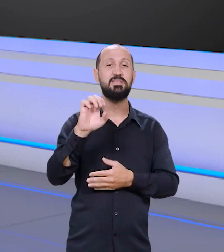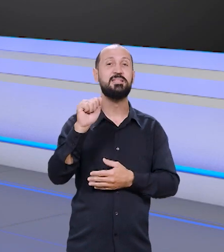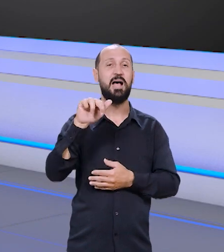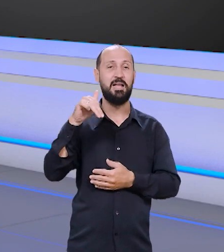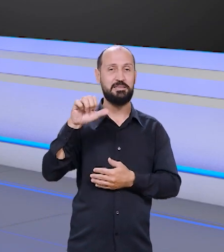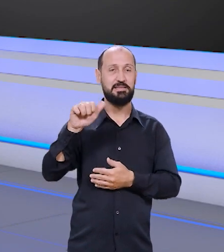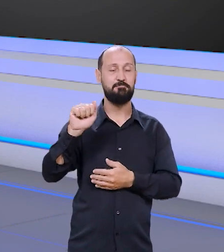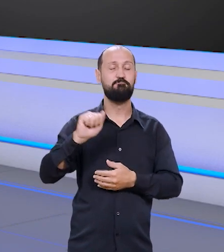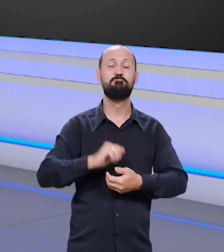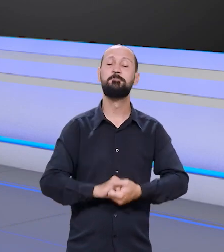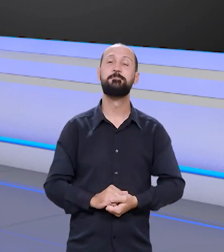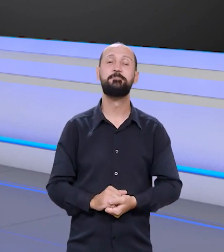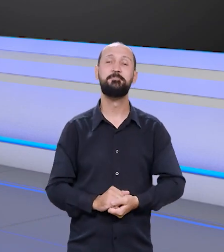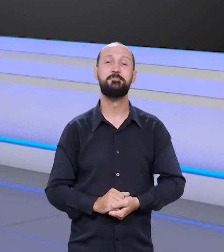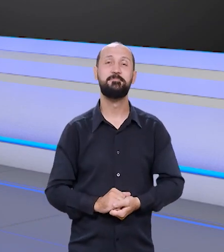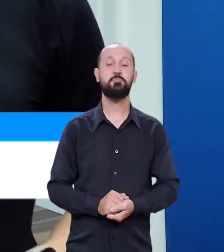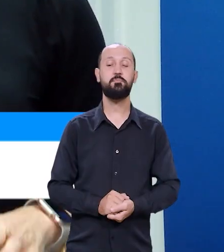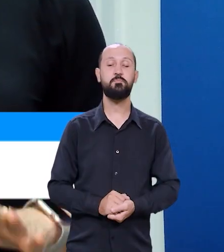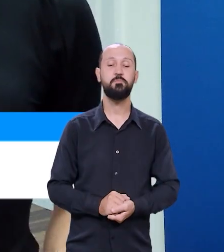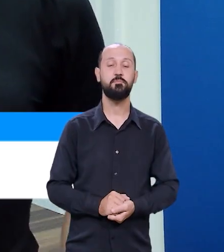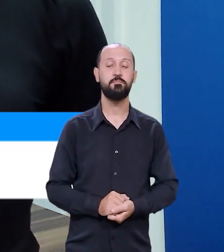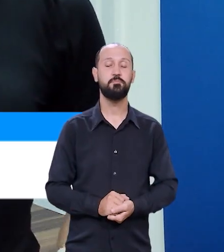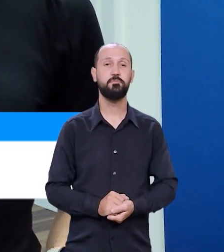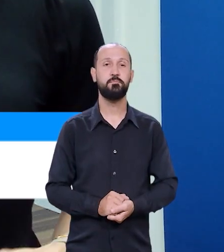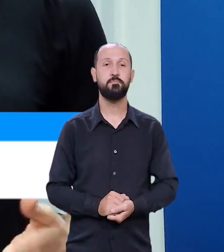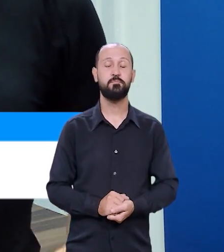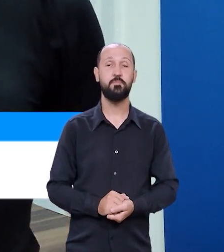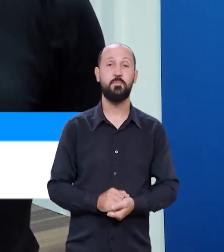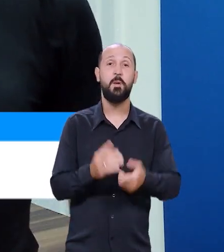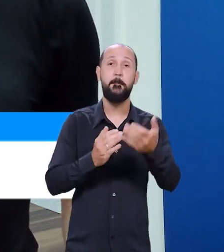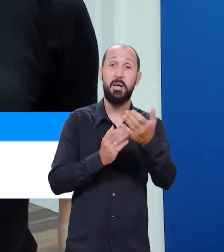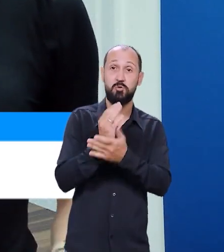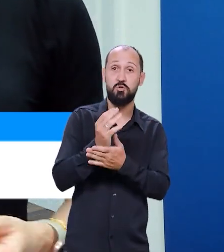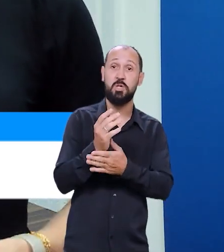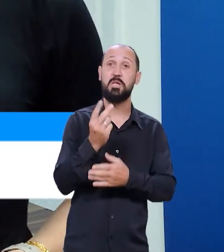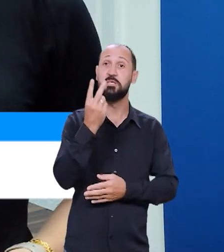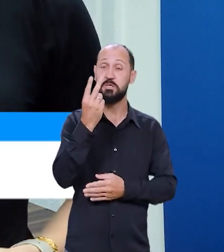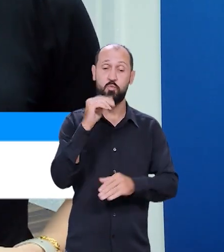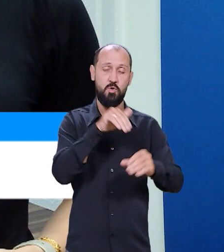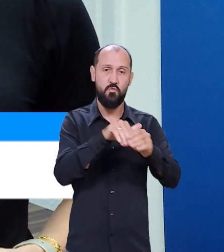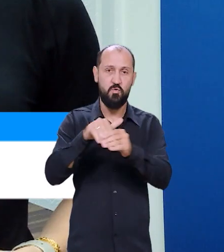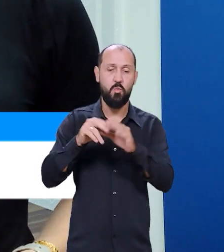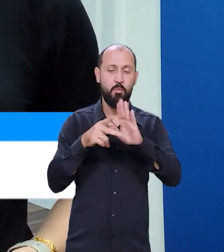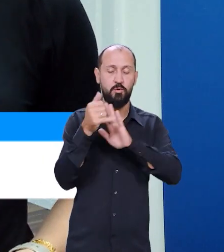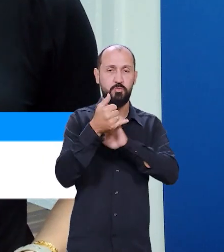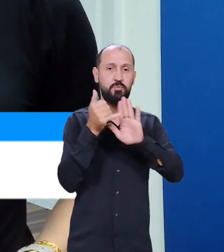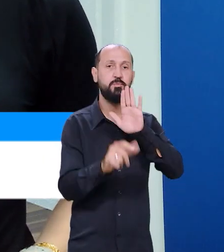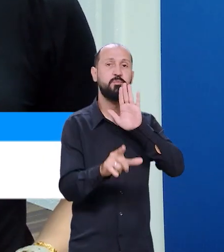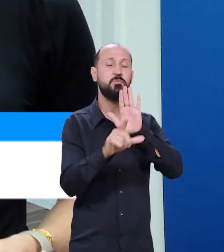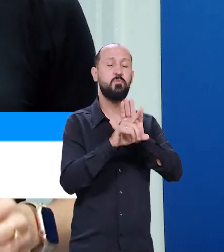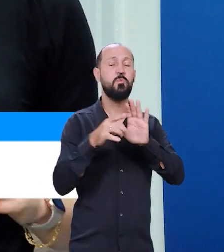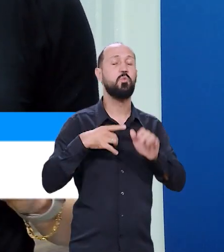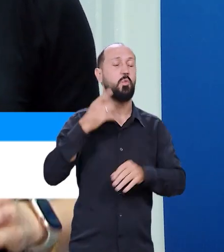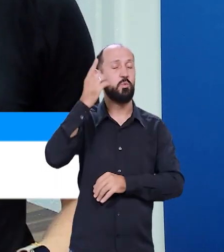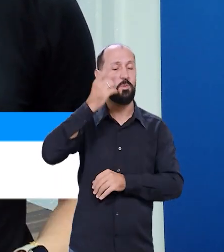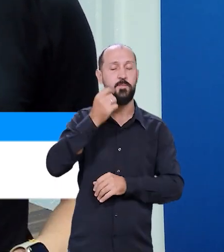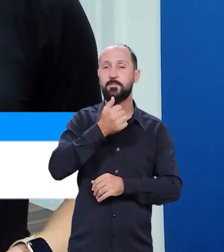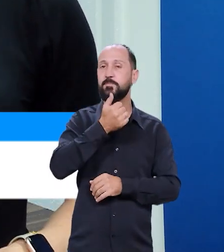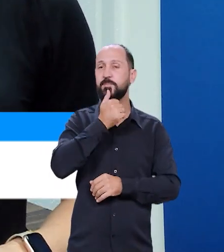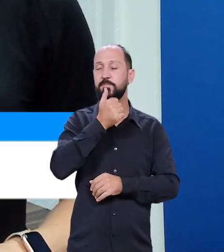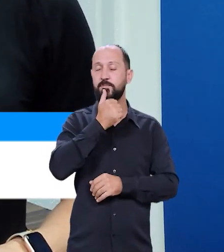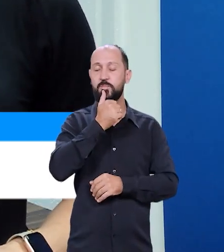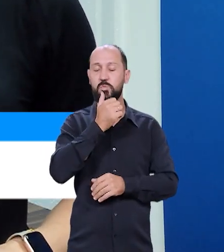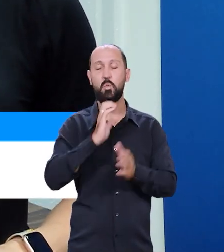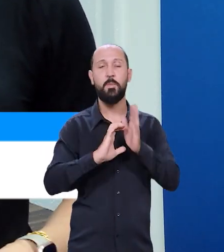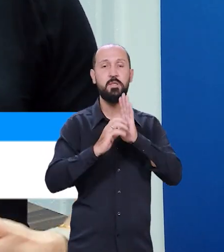o funcionamento das CEASAs. Foi aprovado em segunda votação o projeto de lei do deputado Neno Razuc, do PL.